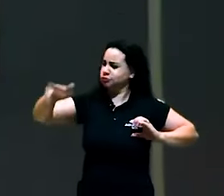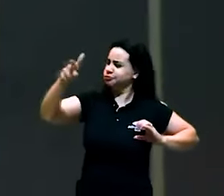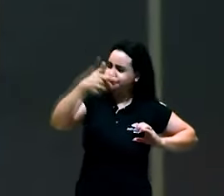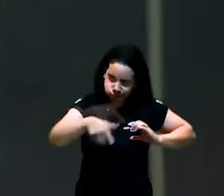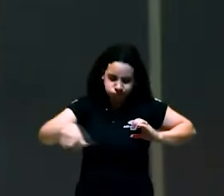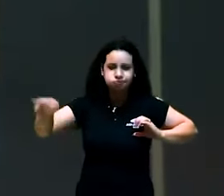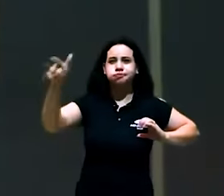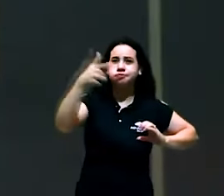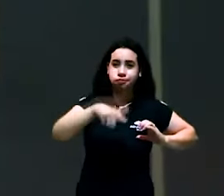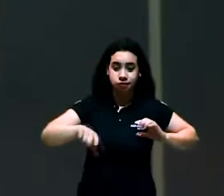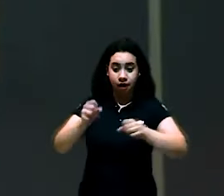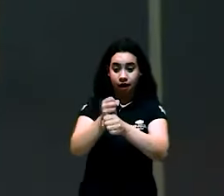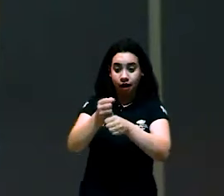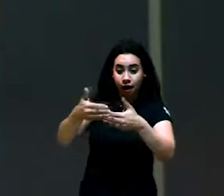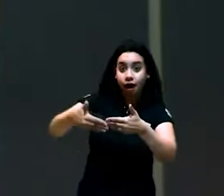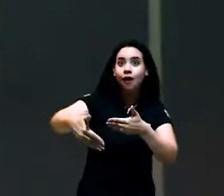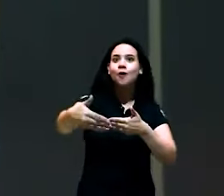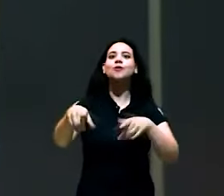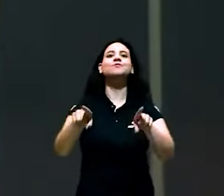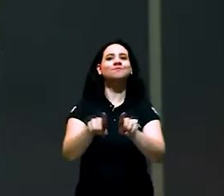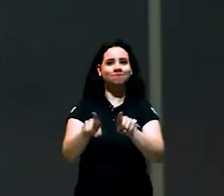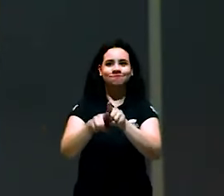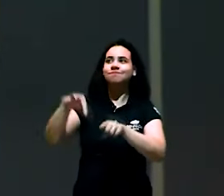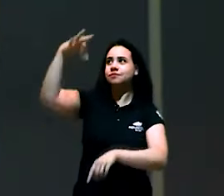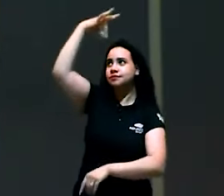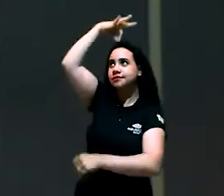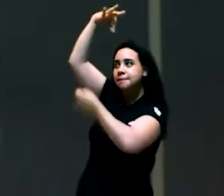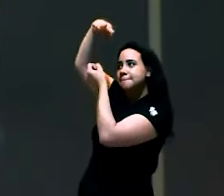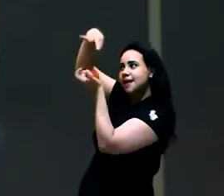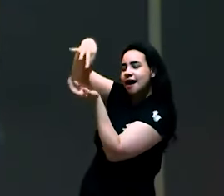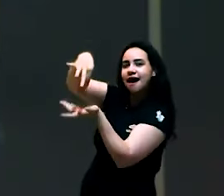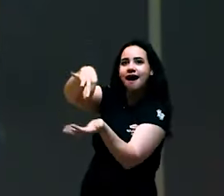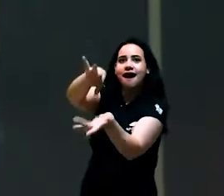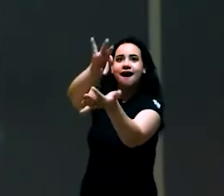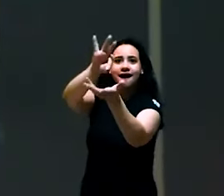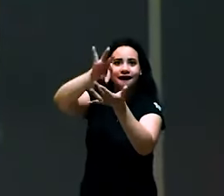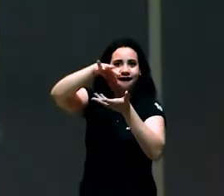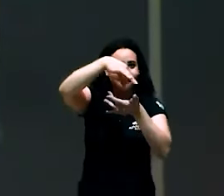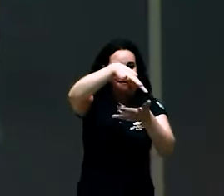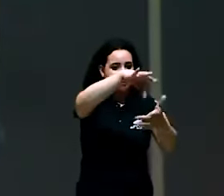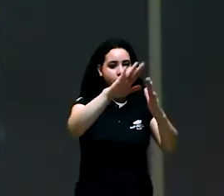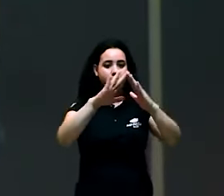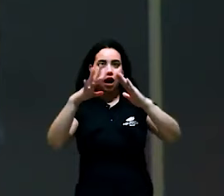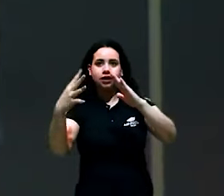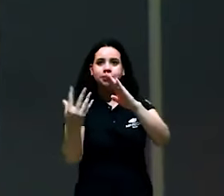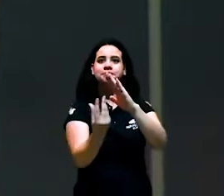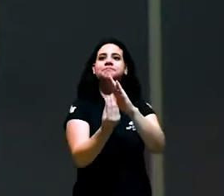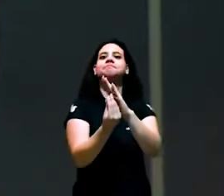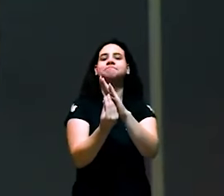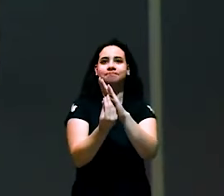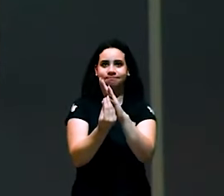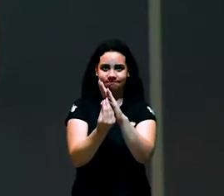era onde precisamos um derramar profundo do Espírito Santo sobre a igreja.